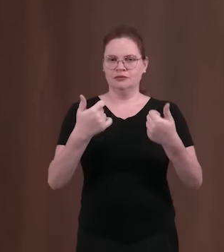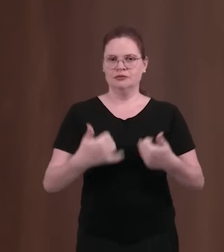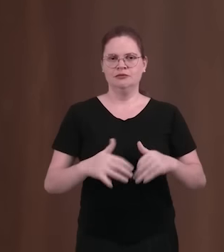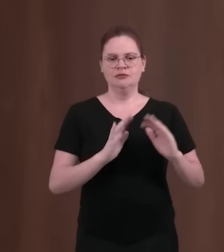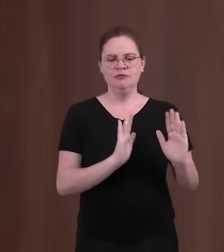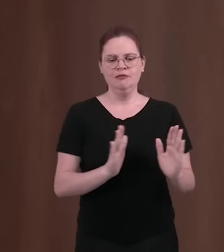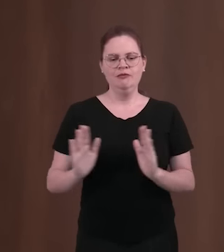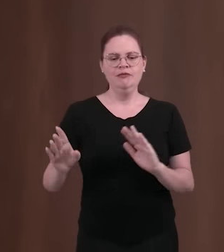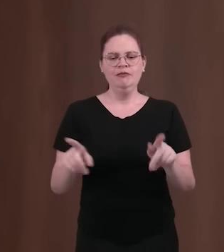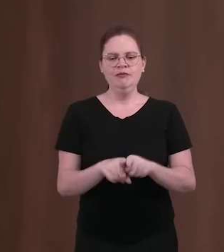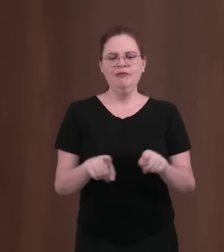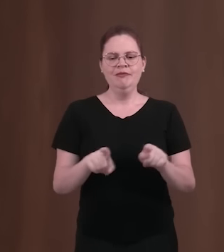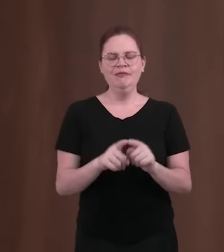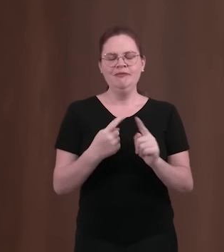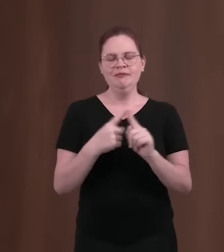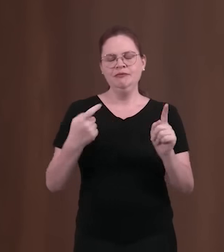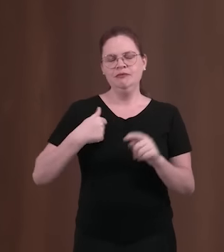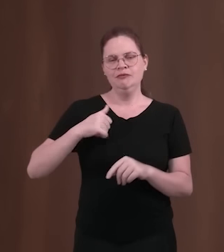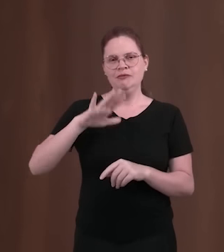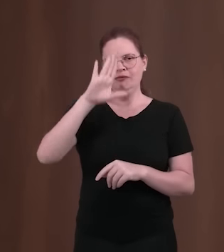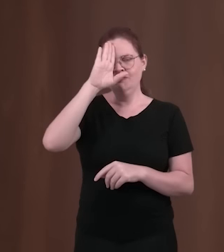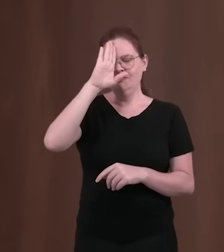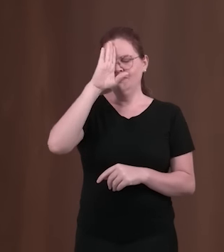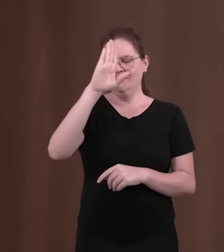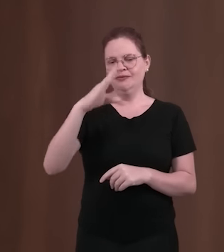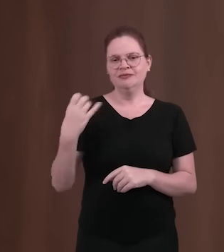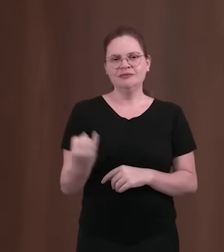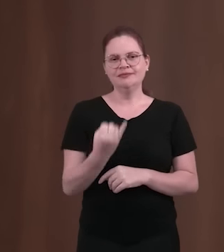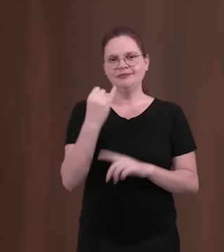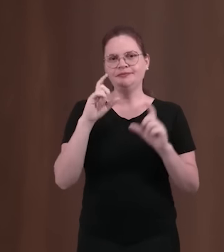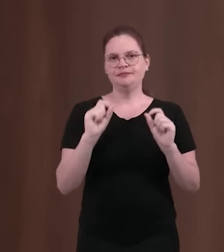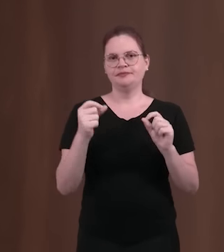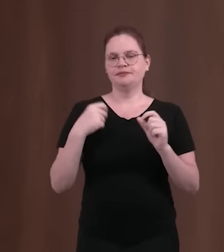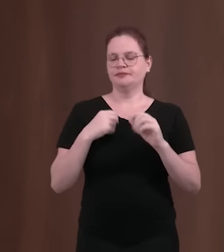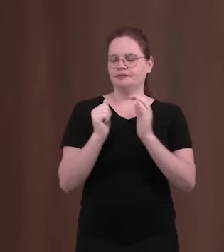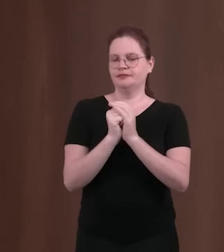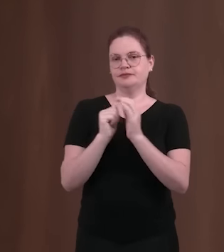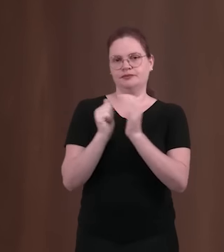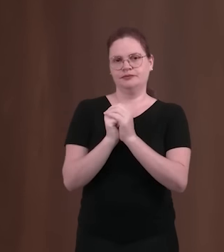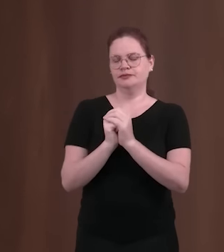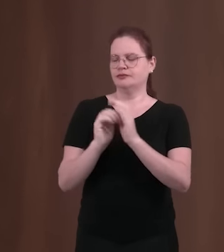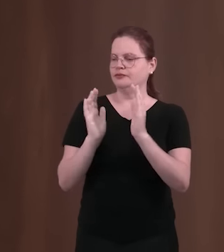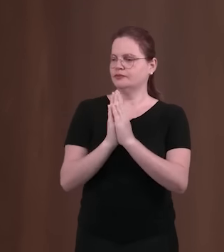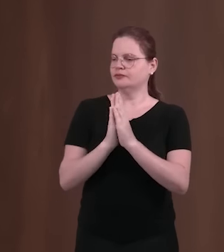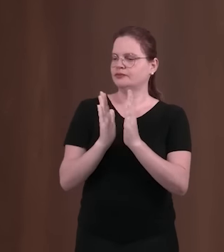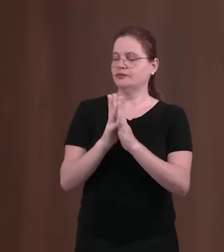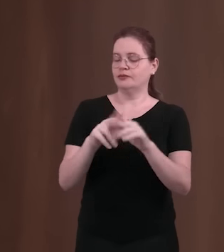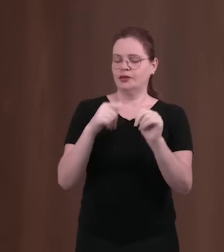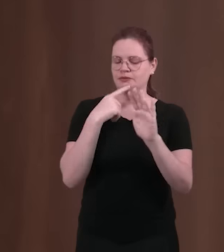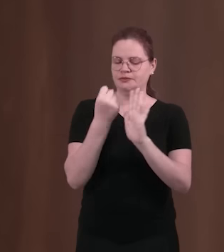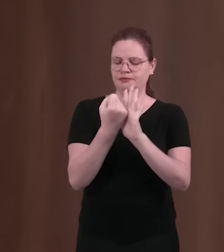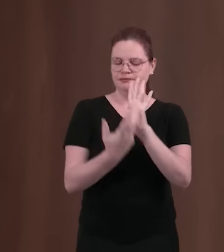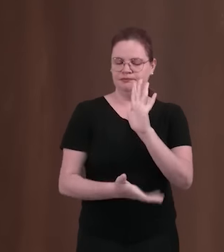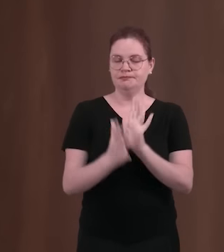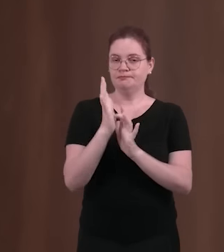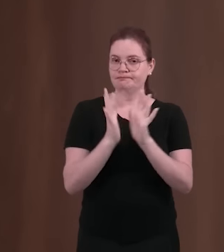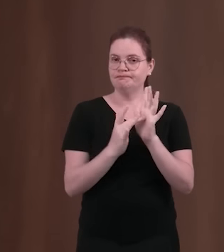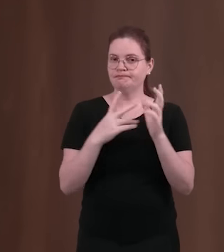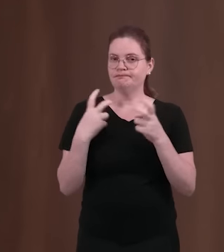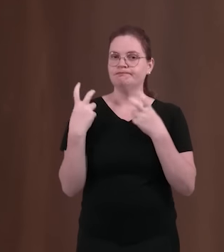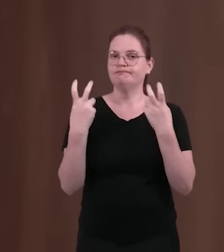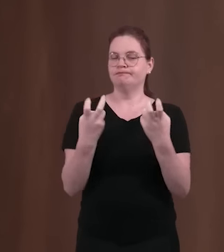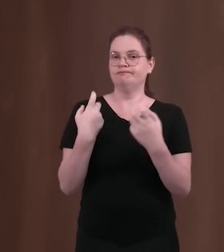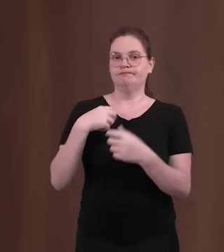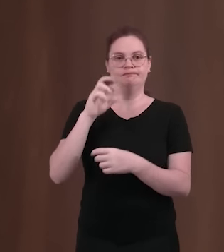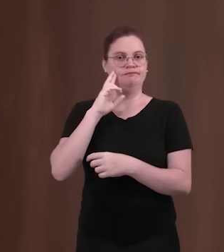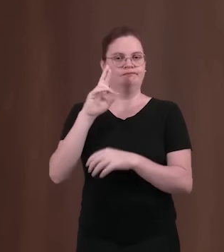isso, mas o importante dentro da sua pergunta é ore ao Senhor, clame pelo poder do sangue de Jesus e